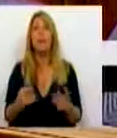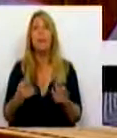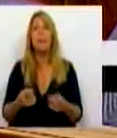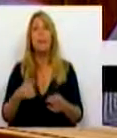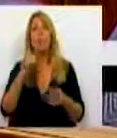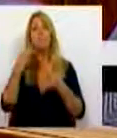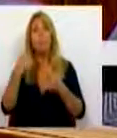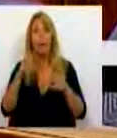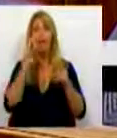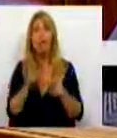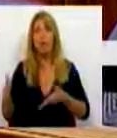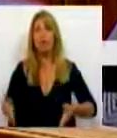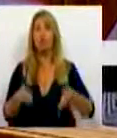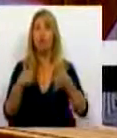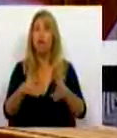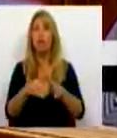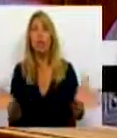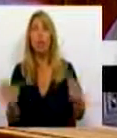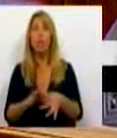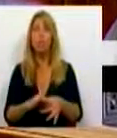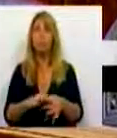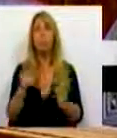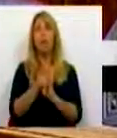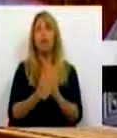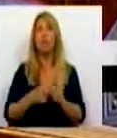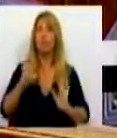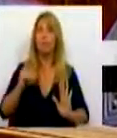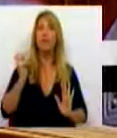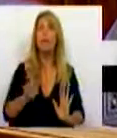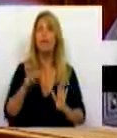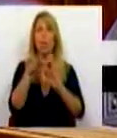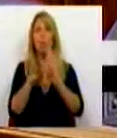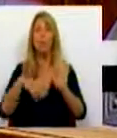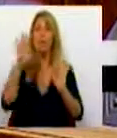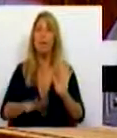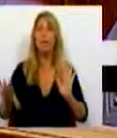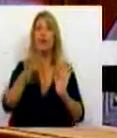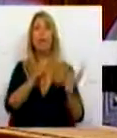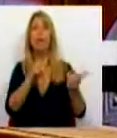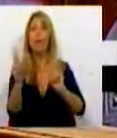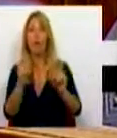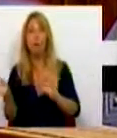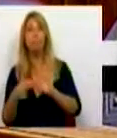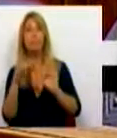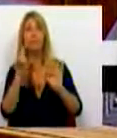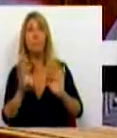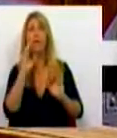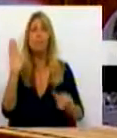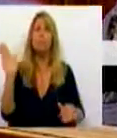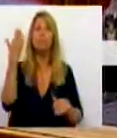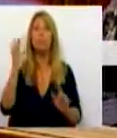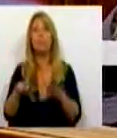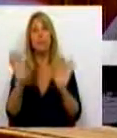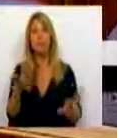visão estratégica, alavancada na agenda para a década, alavancada no Programa Nacional de Reformas, e que, acima de tudo, como aqui foi